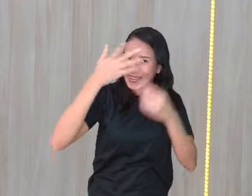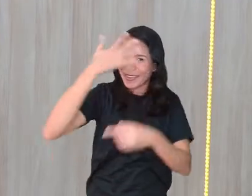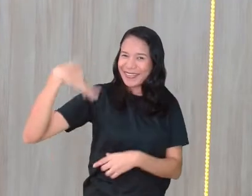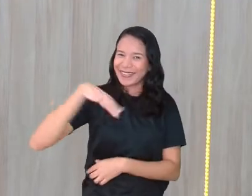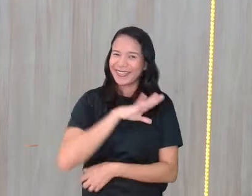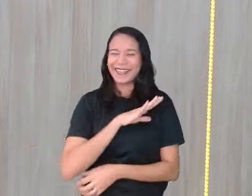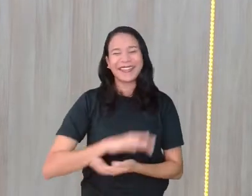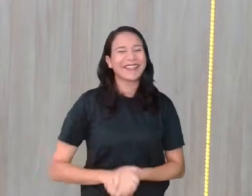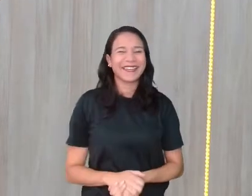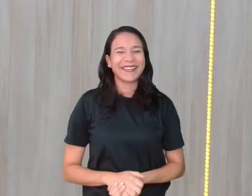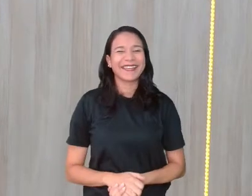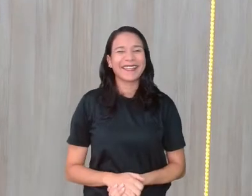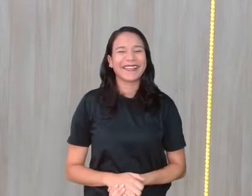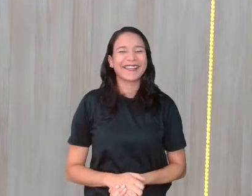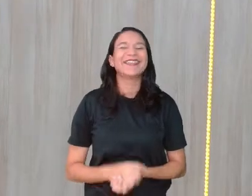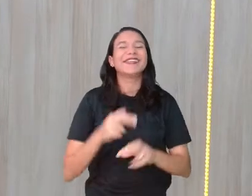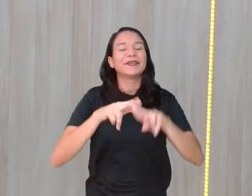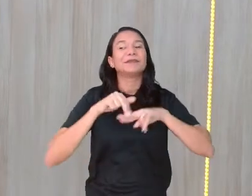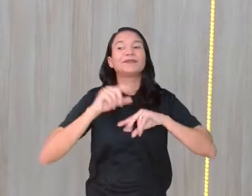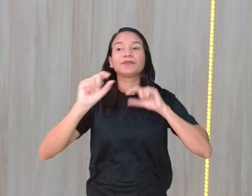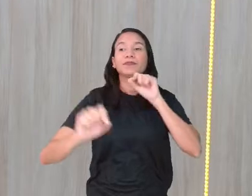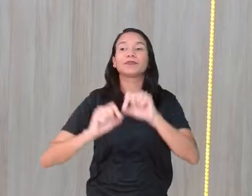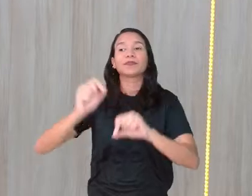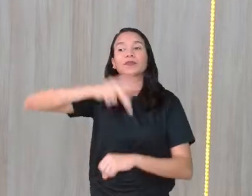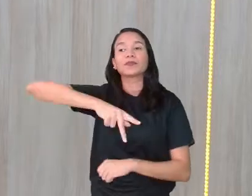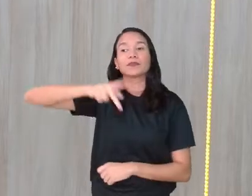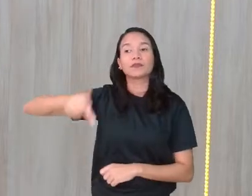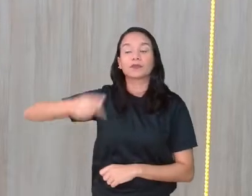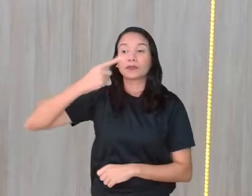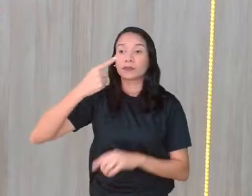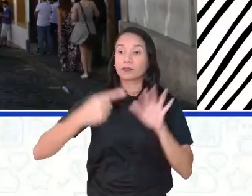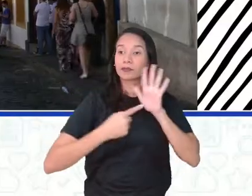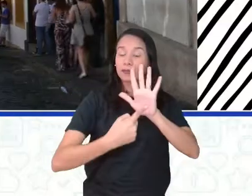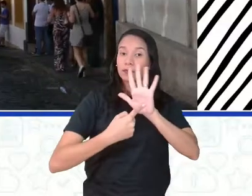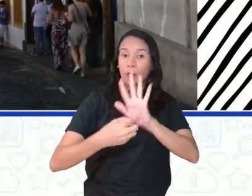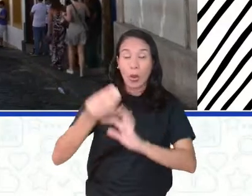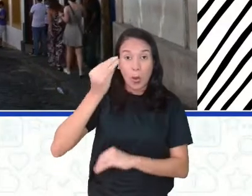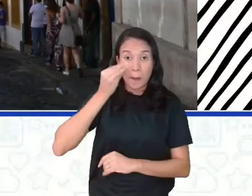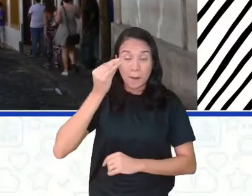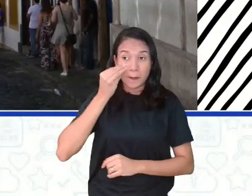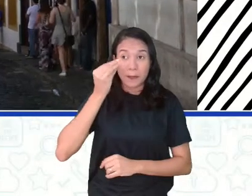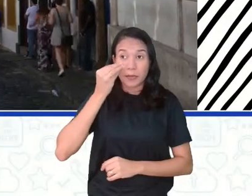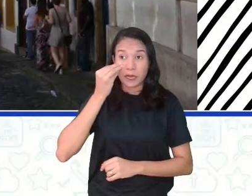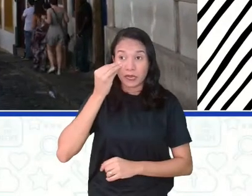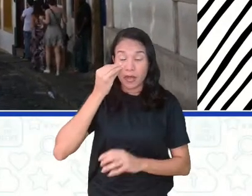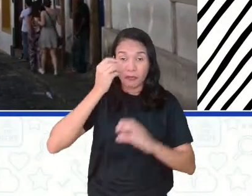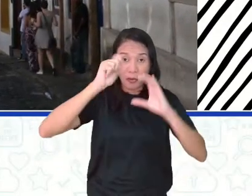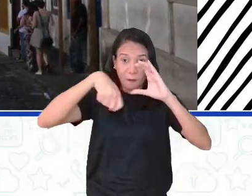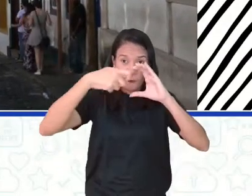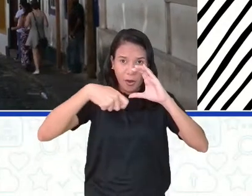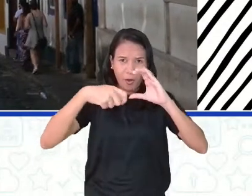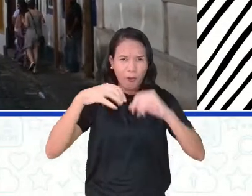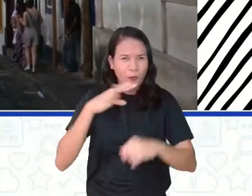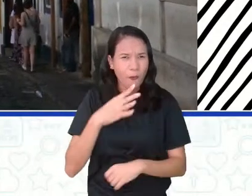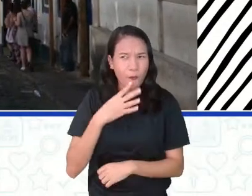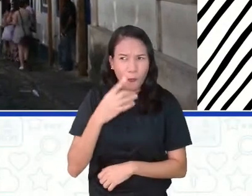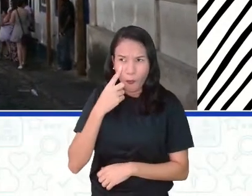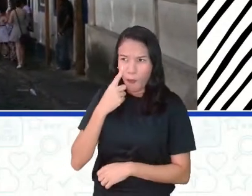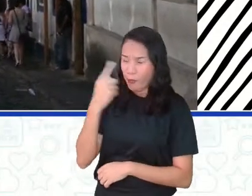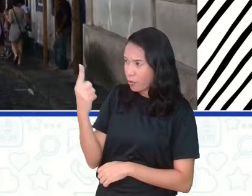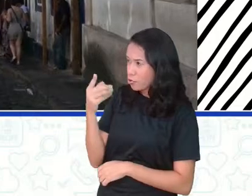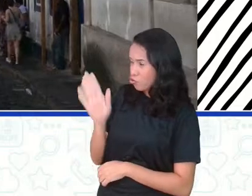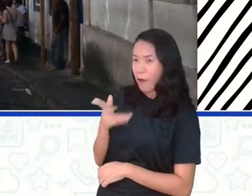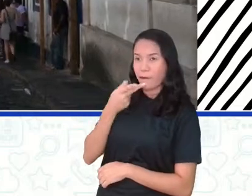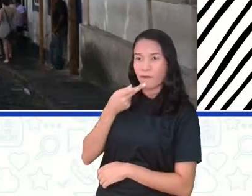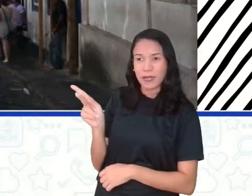juventude. Então, muito próximo do que o professor Gilson trouxe. Observa aí, observa esse mini vídeo aí. Você conhece esse lugar? Você já